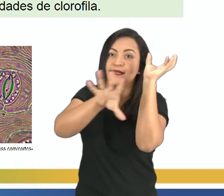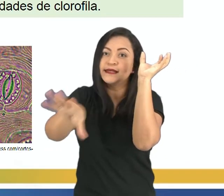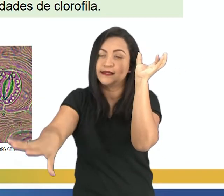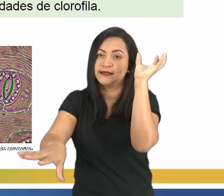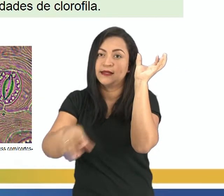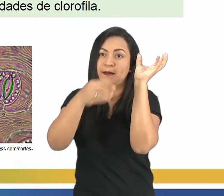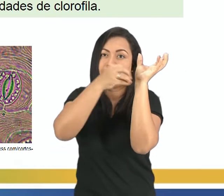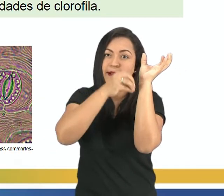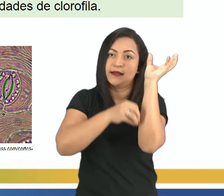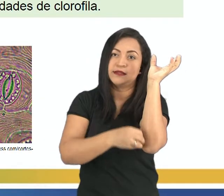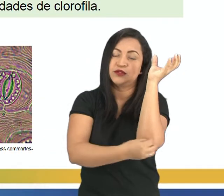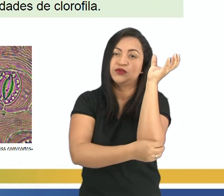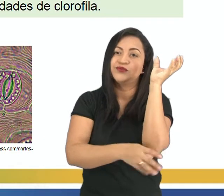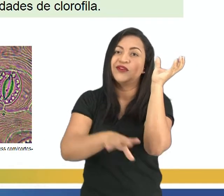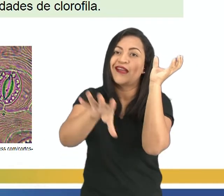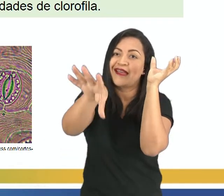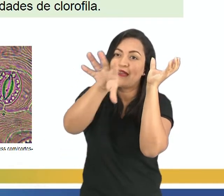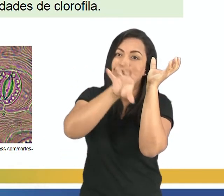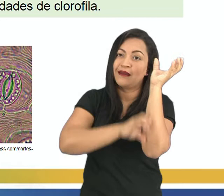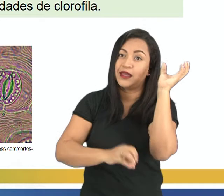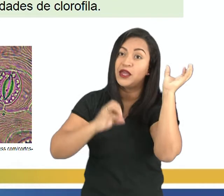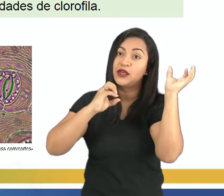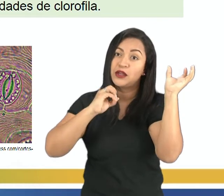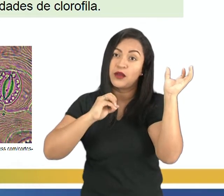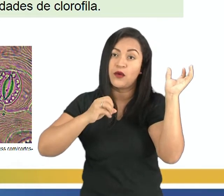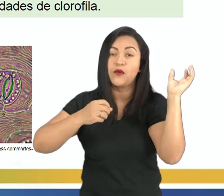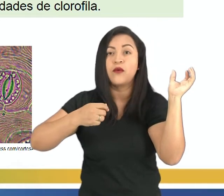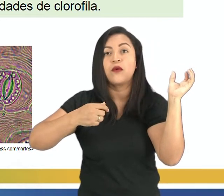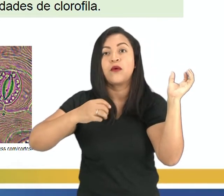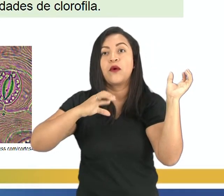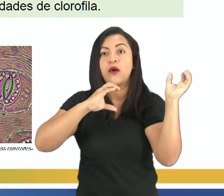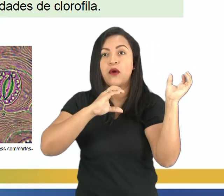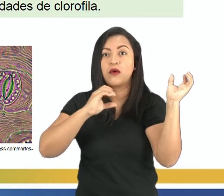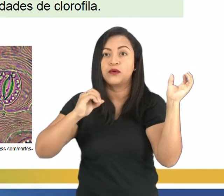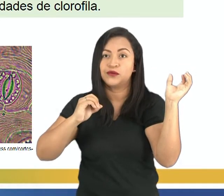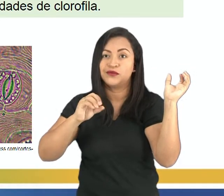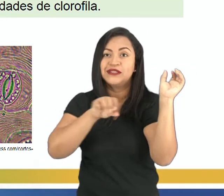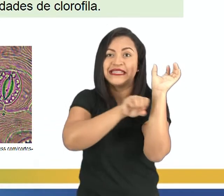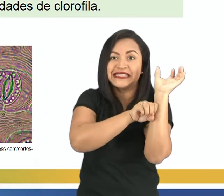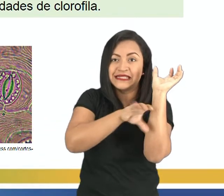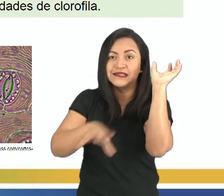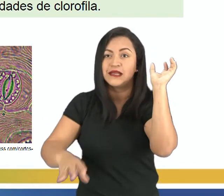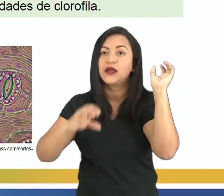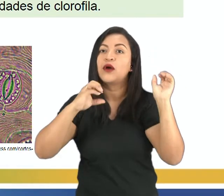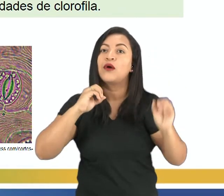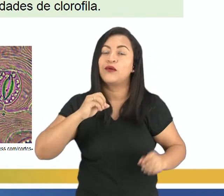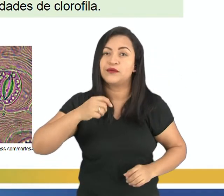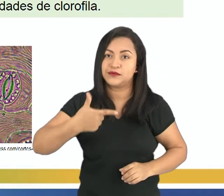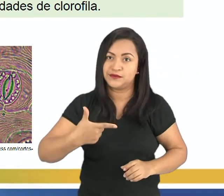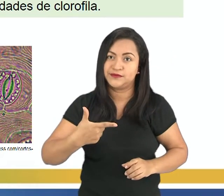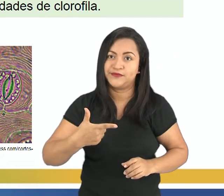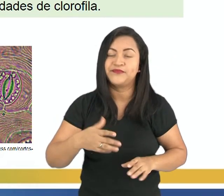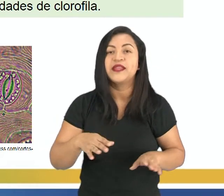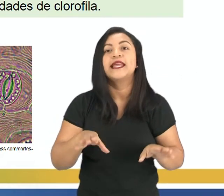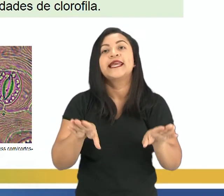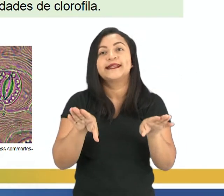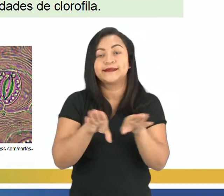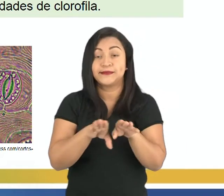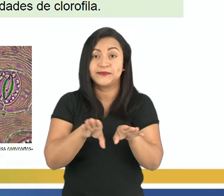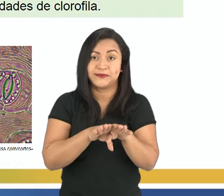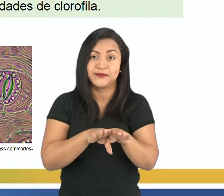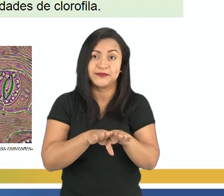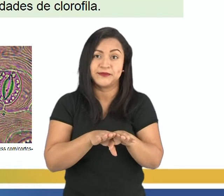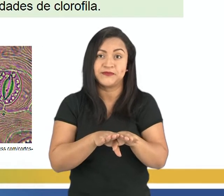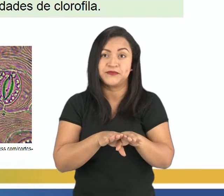órgãos. Então, entra gás carbônico e sai o gás oxigênio, tá? E é nesse órgão também que encontramos